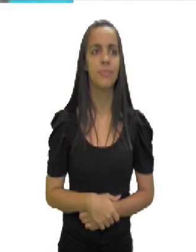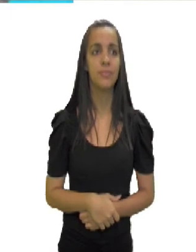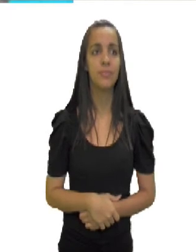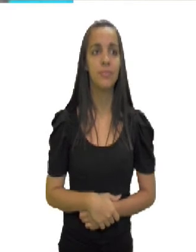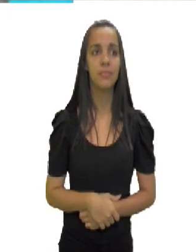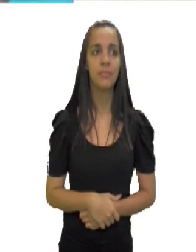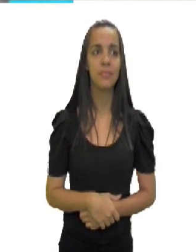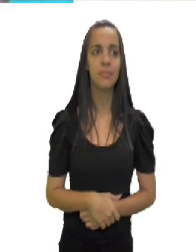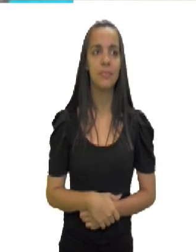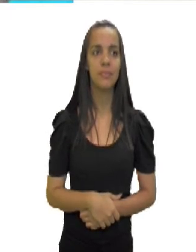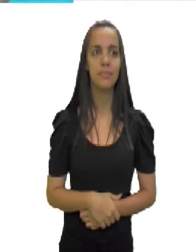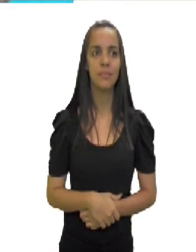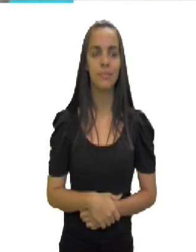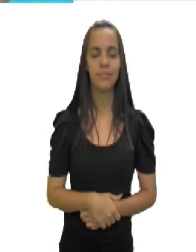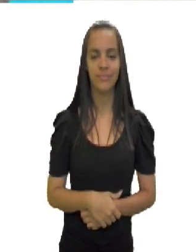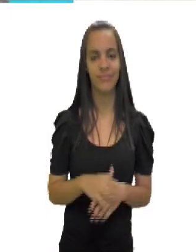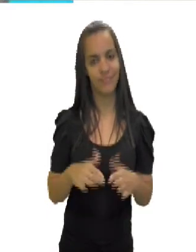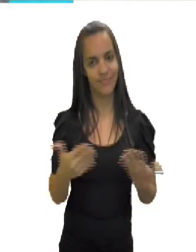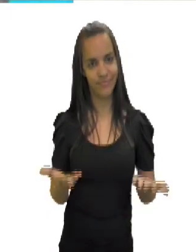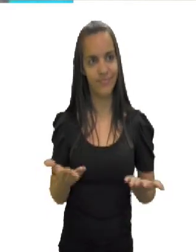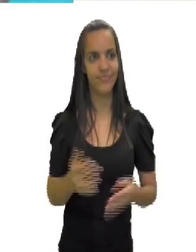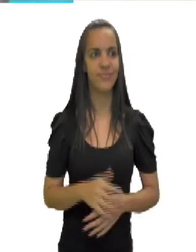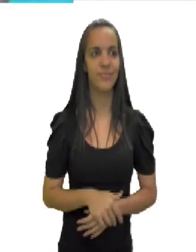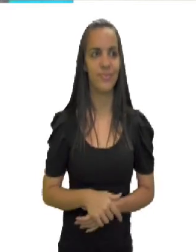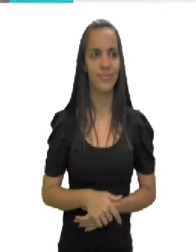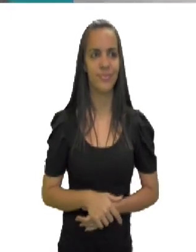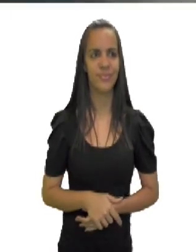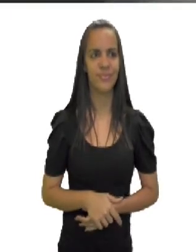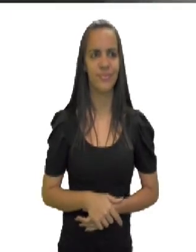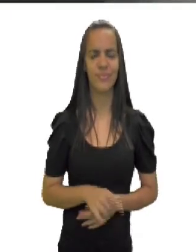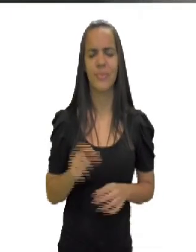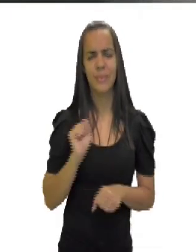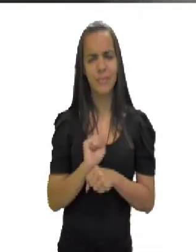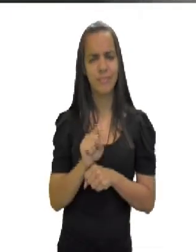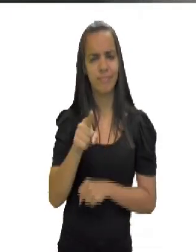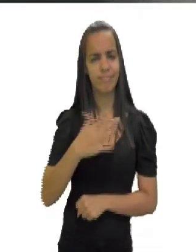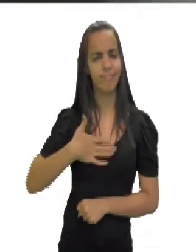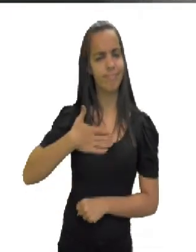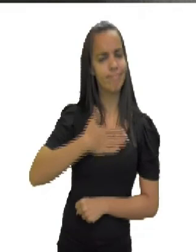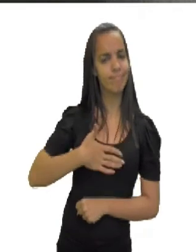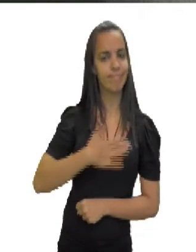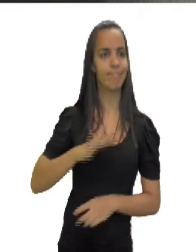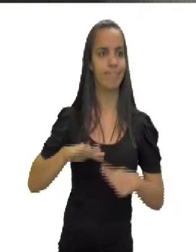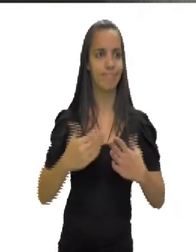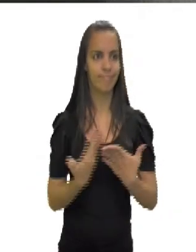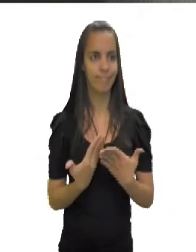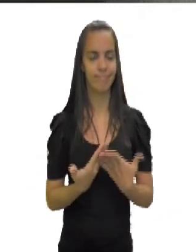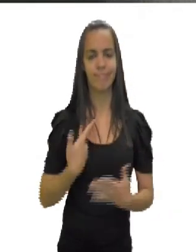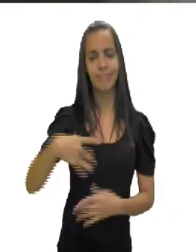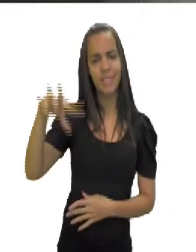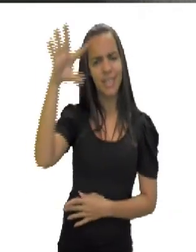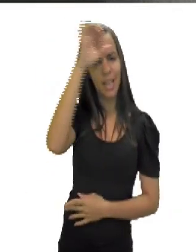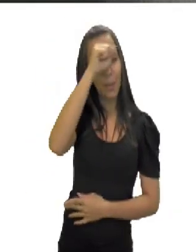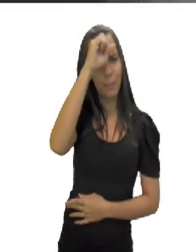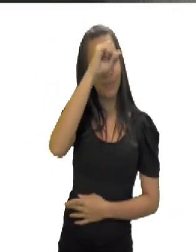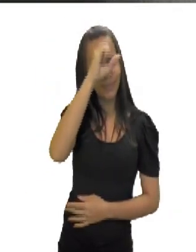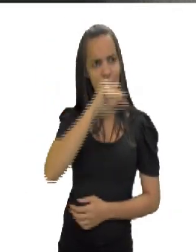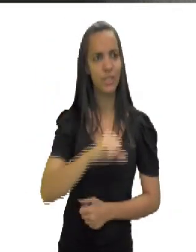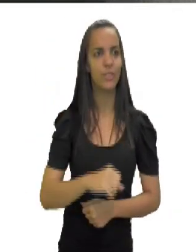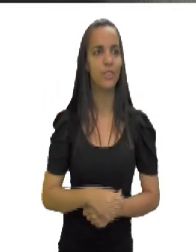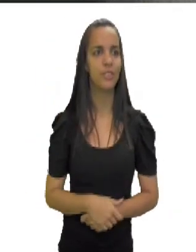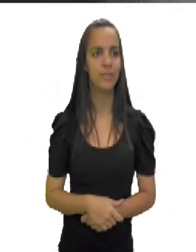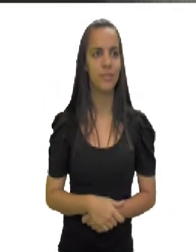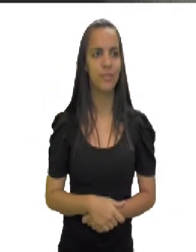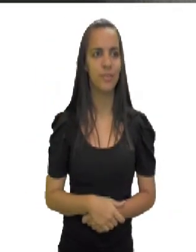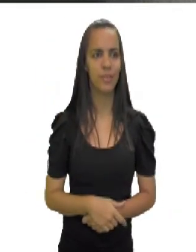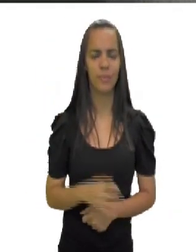É isso aí. Espero que você tenha gostado da aula. aprendido também, vá